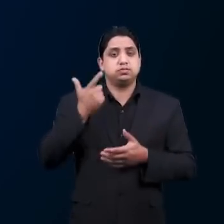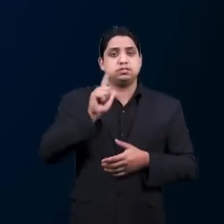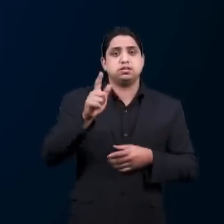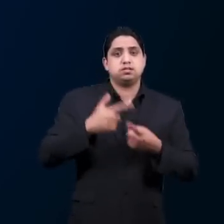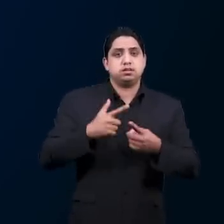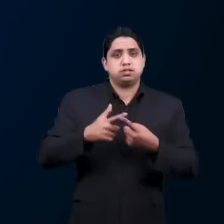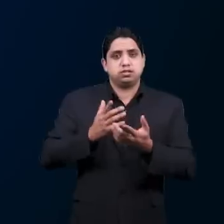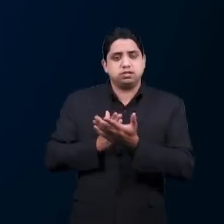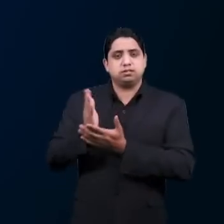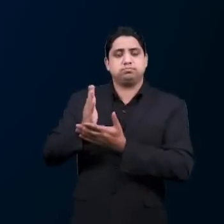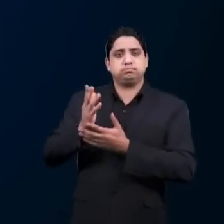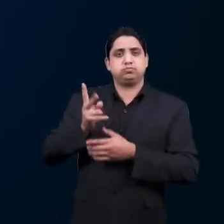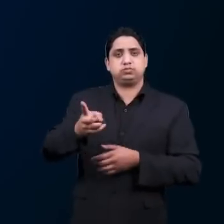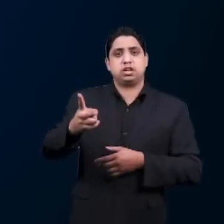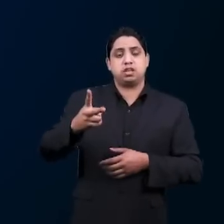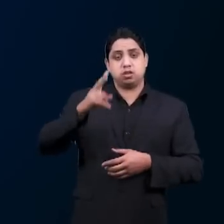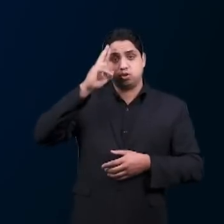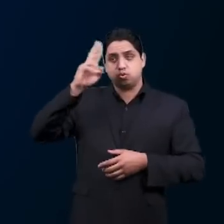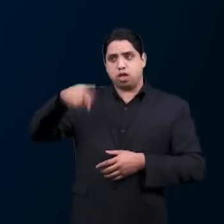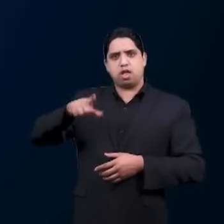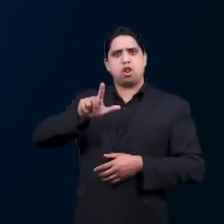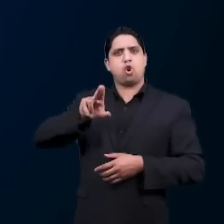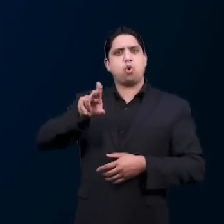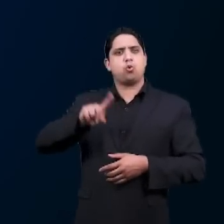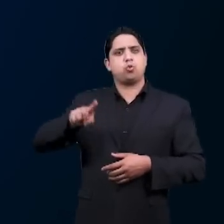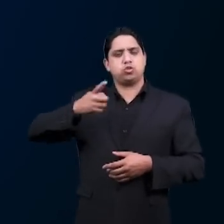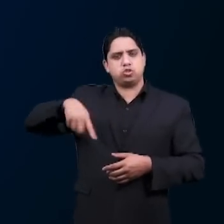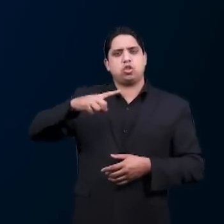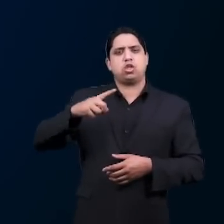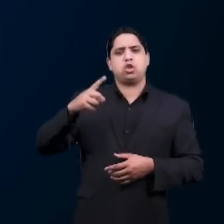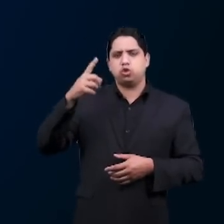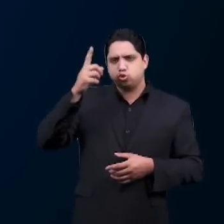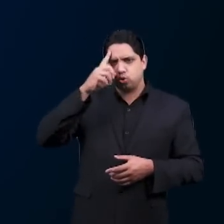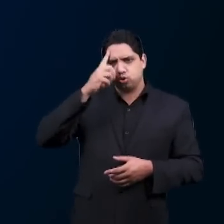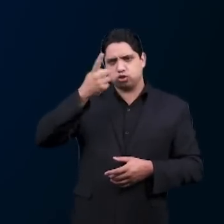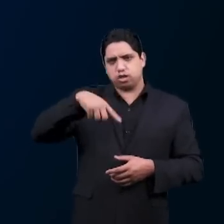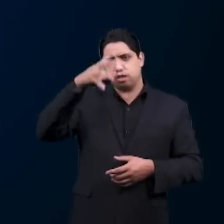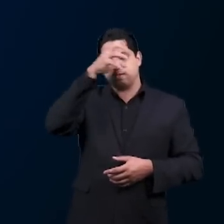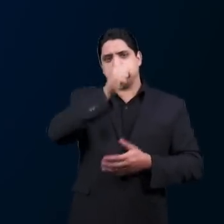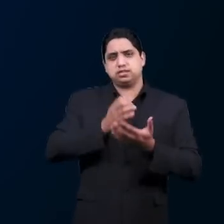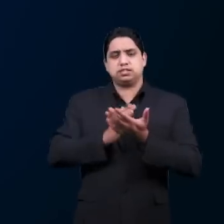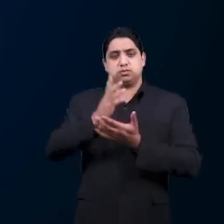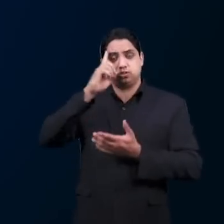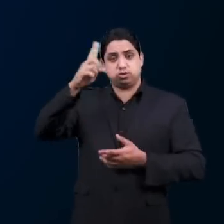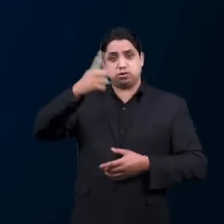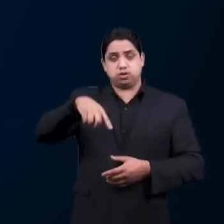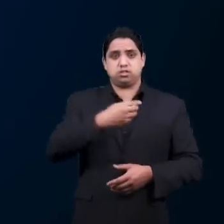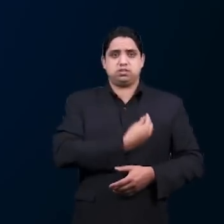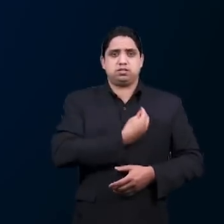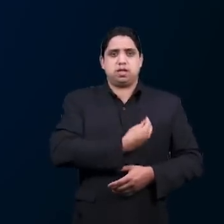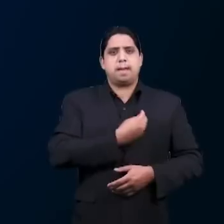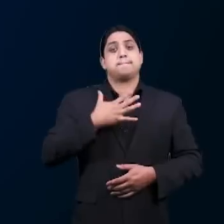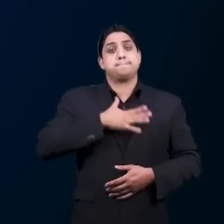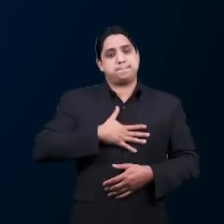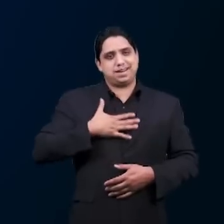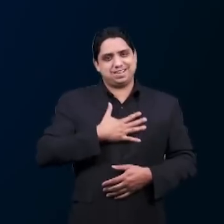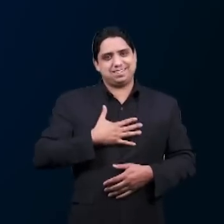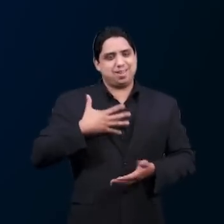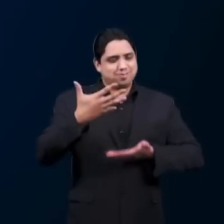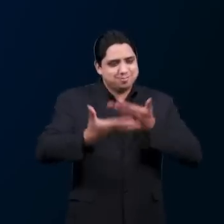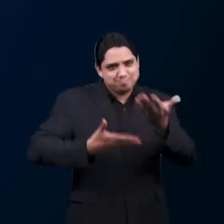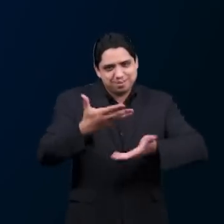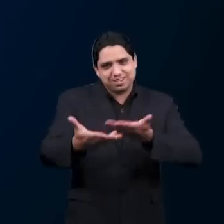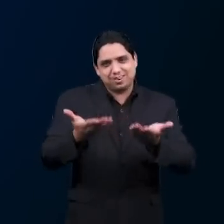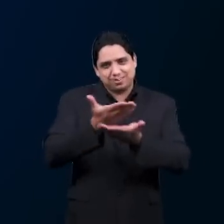caminho, Ele tem sido a nossa luz, e a cada dia temos aprendido daquilo que é a direção de Deus para as nossas vidas. É um prazer